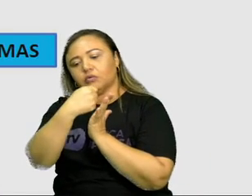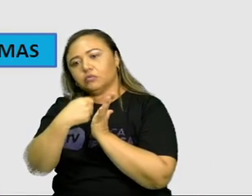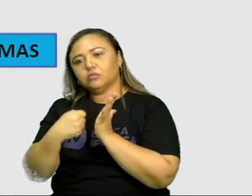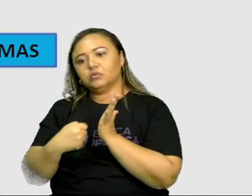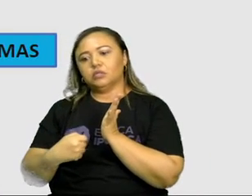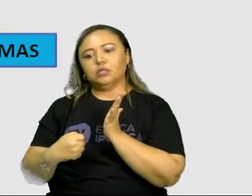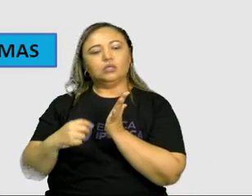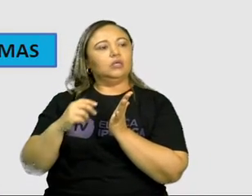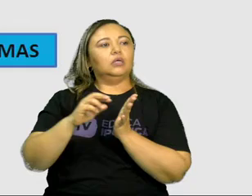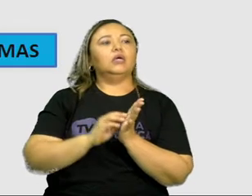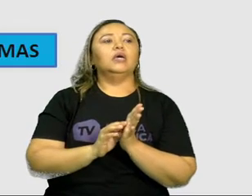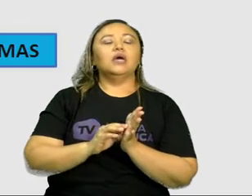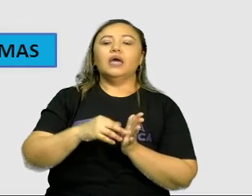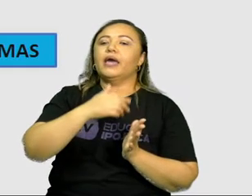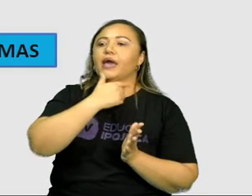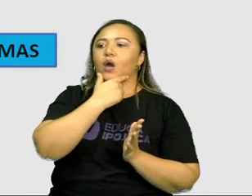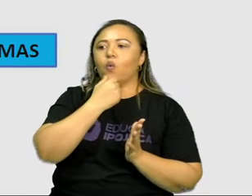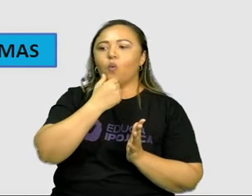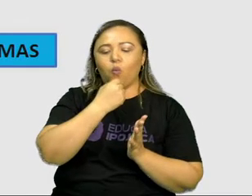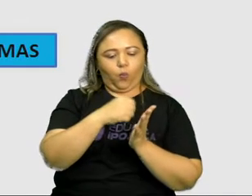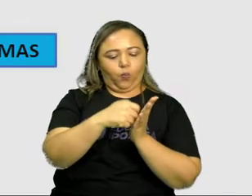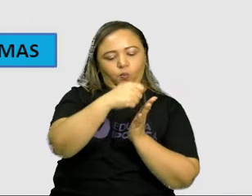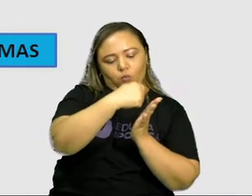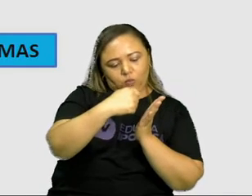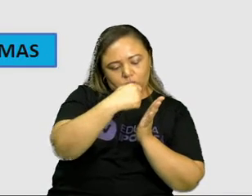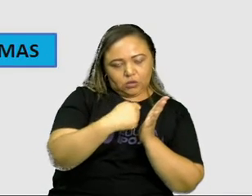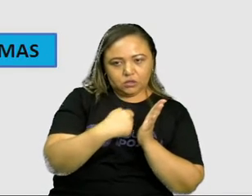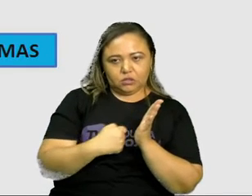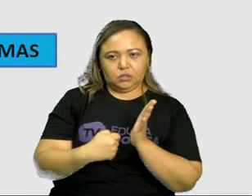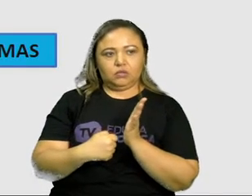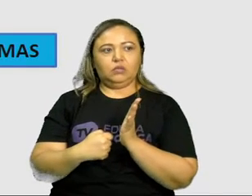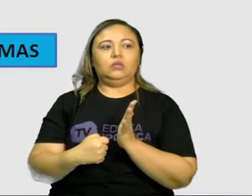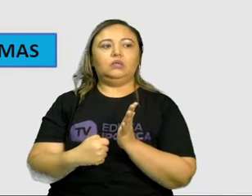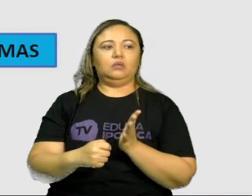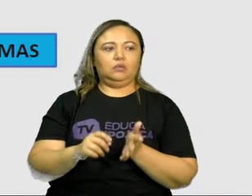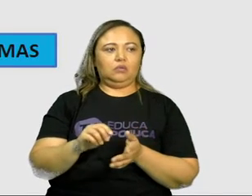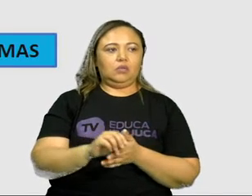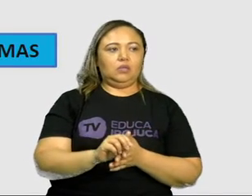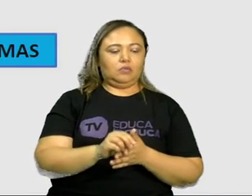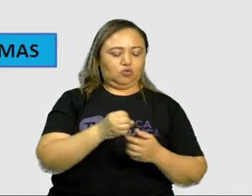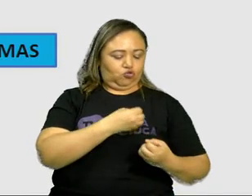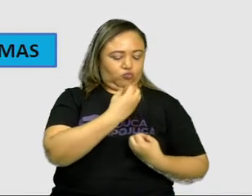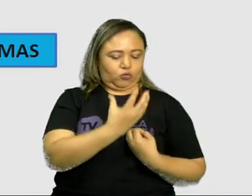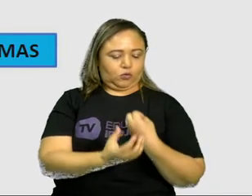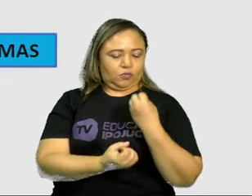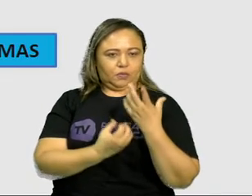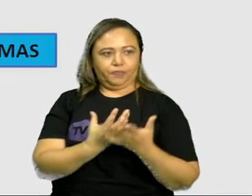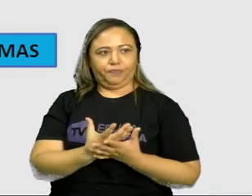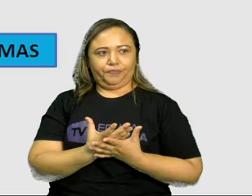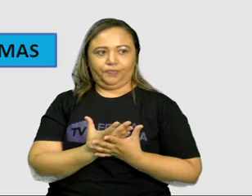aquele personagem que o poeta cria para escrever os seus poemas.